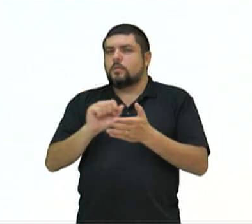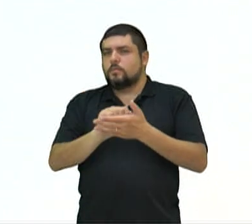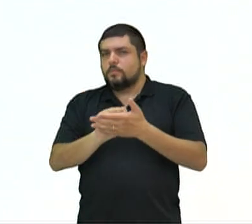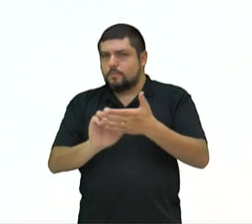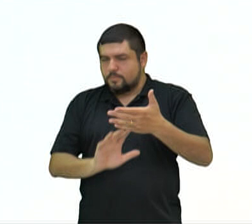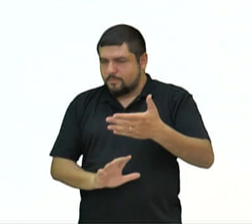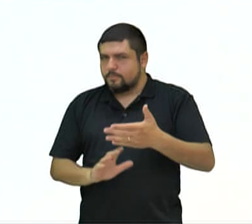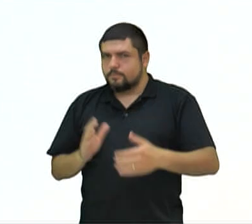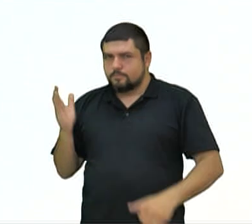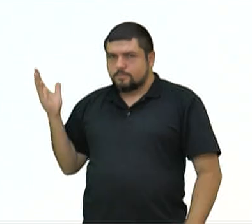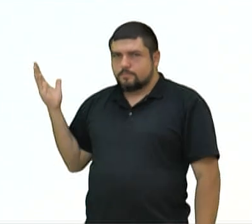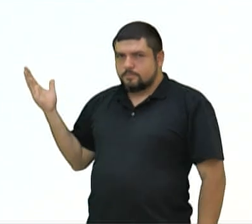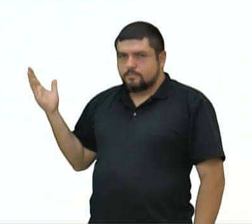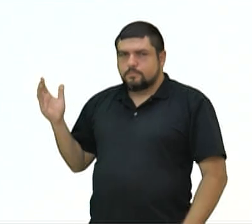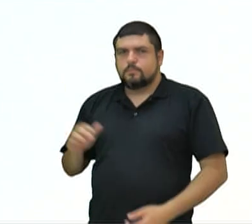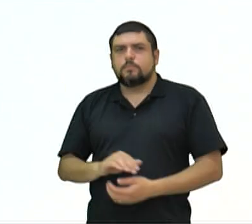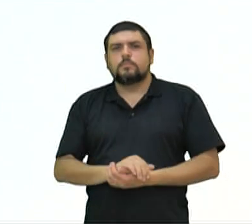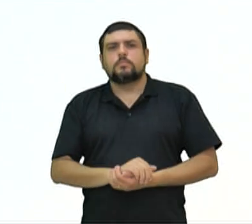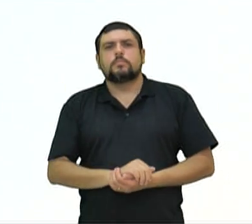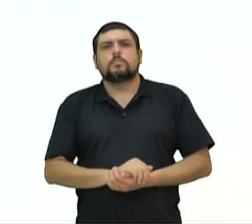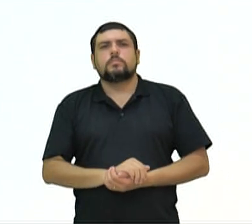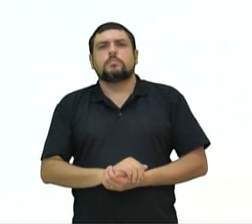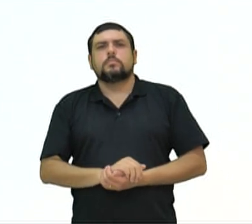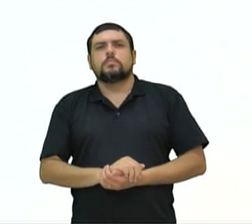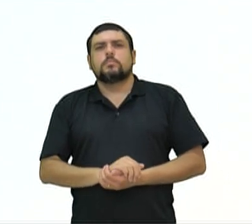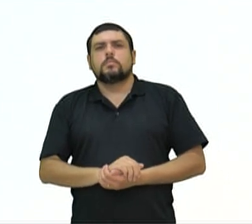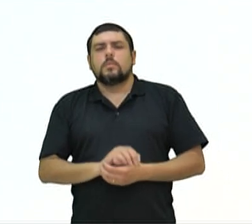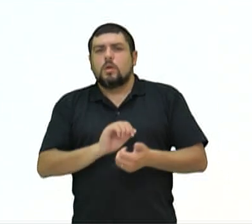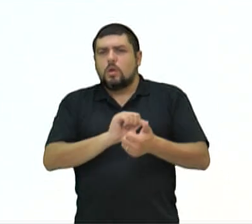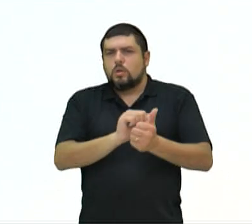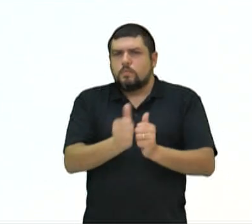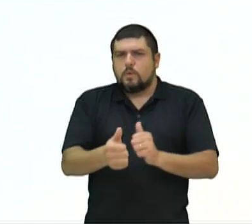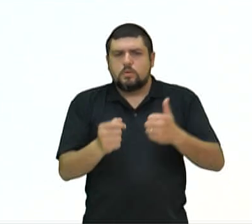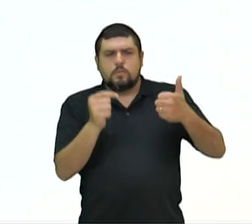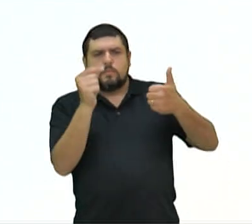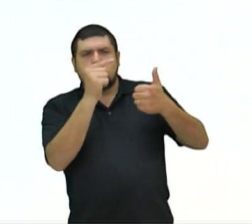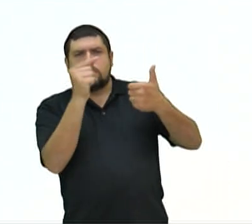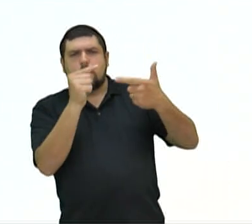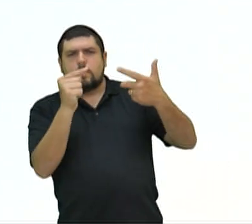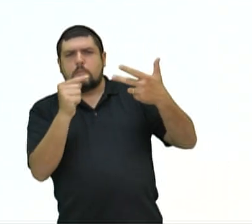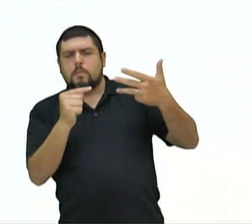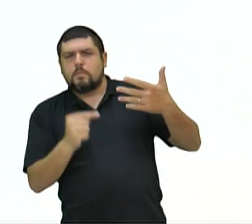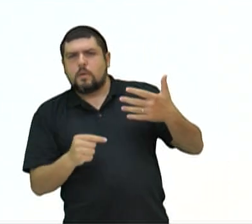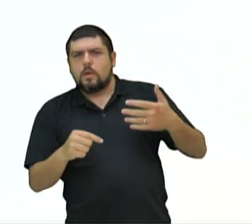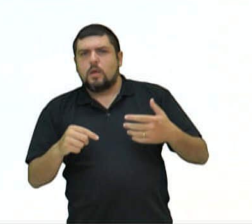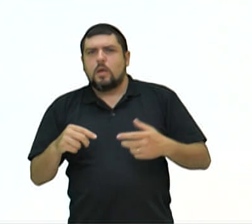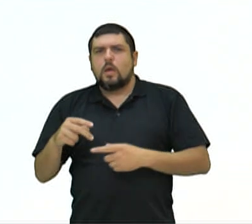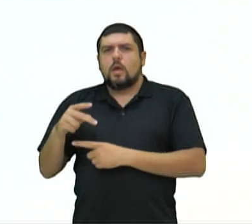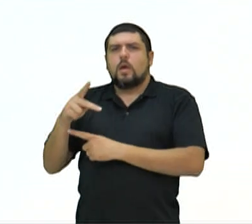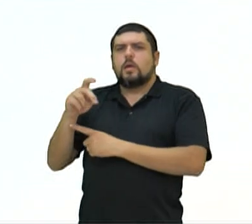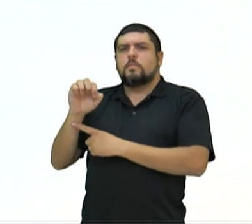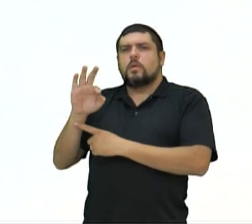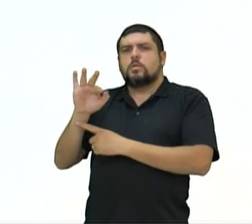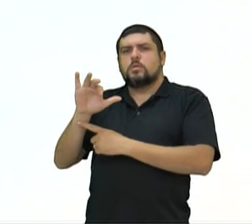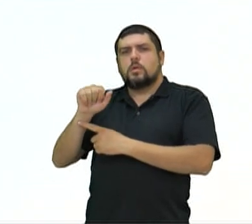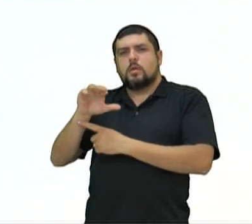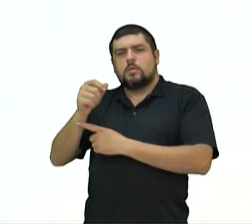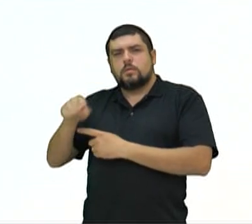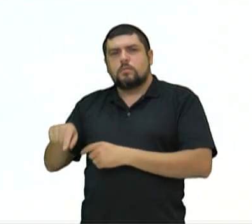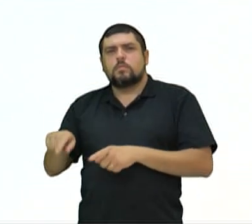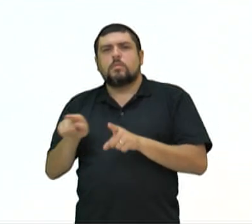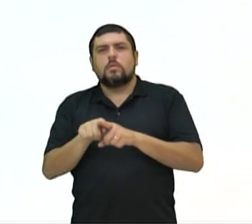atividade. Em qual classificação dos esportes a patinação e o nado sincronizado podem